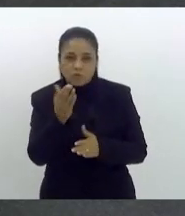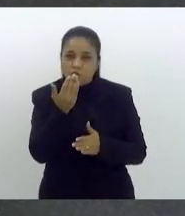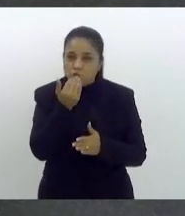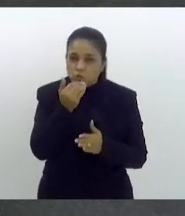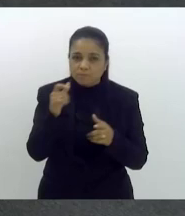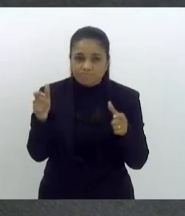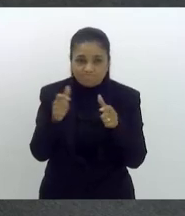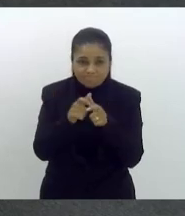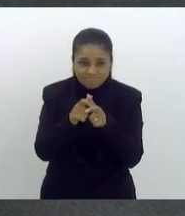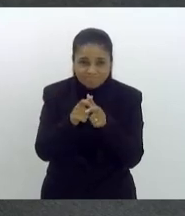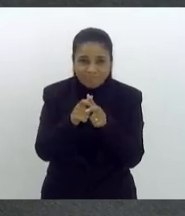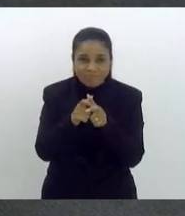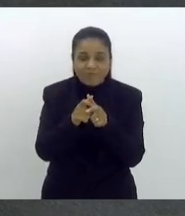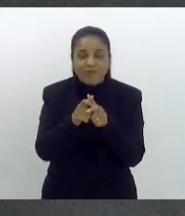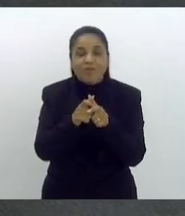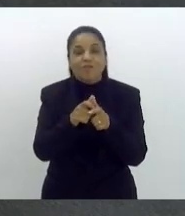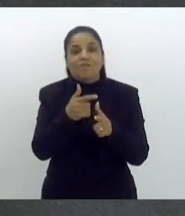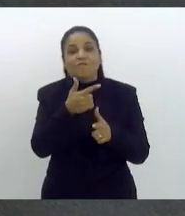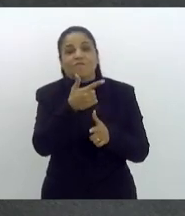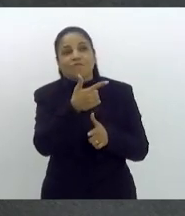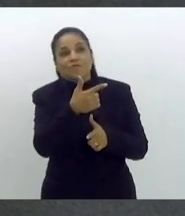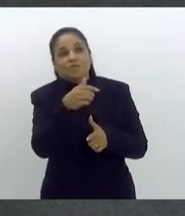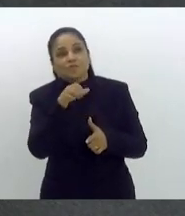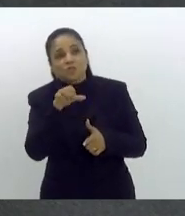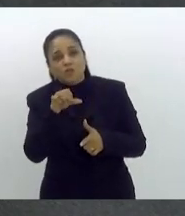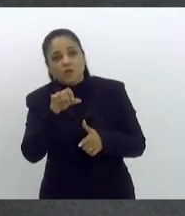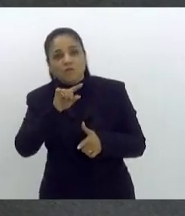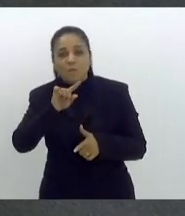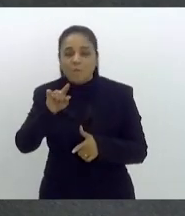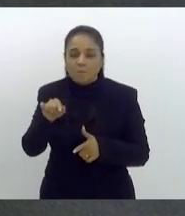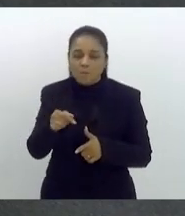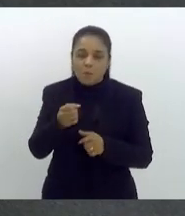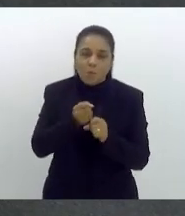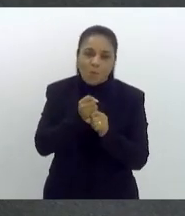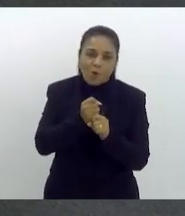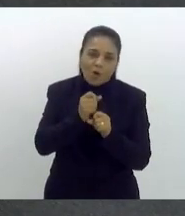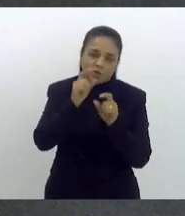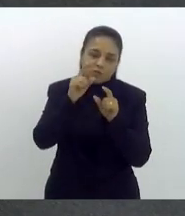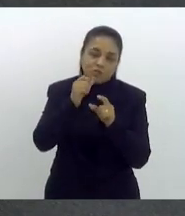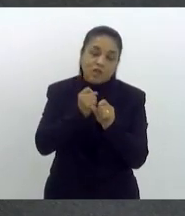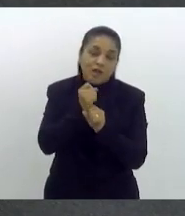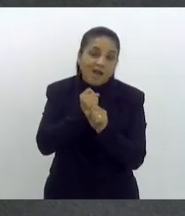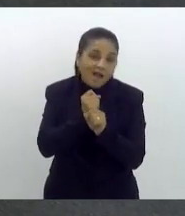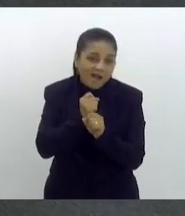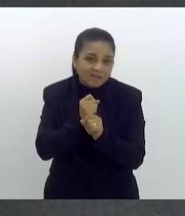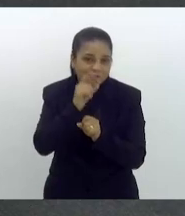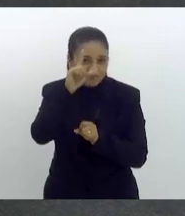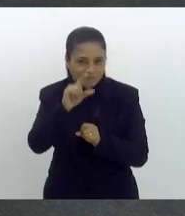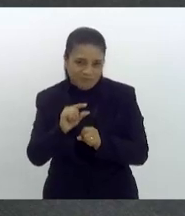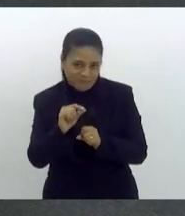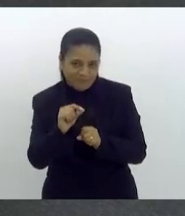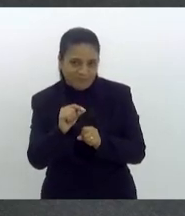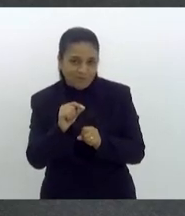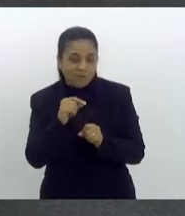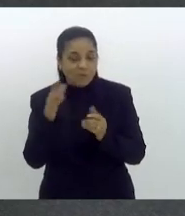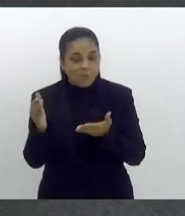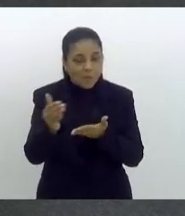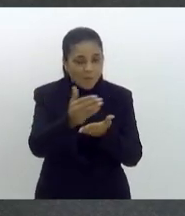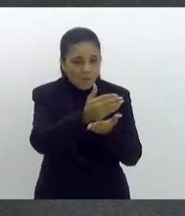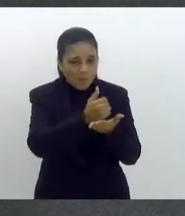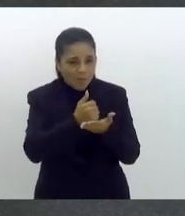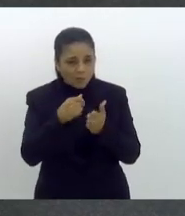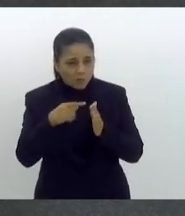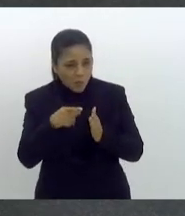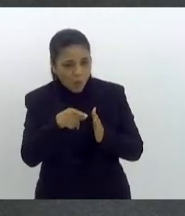5.900 a 29.300 mortes por ano então eu trago aqui esses dados e quando eu vi o projeto da deputada